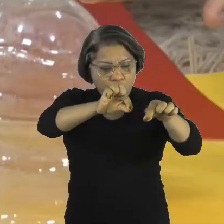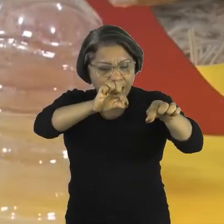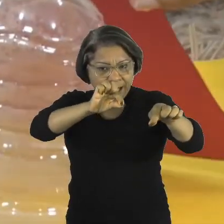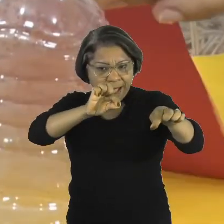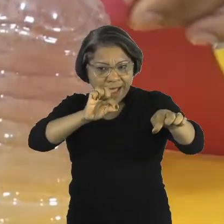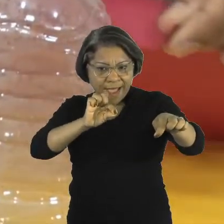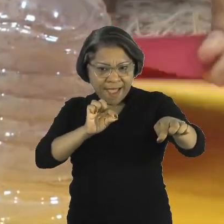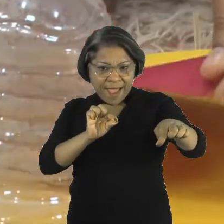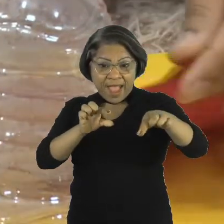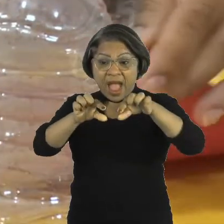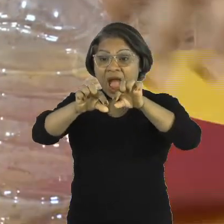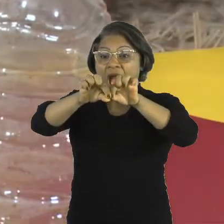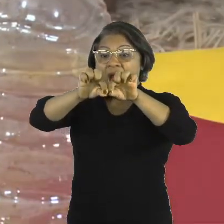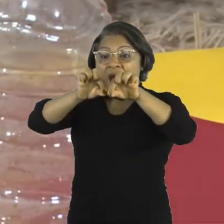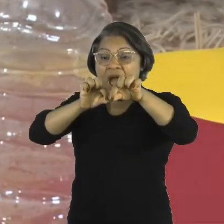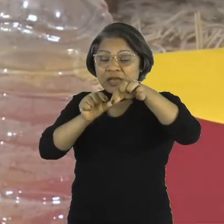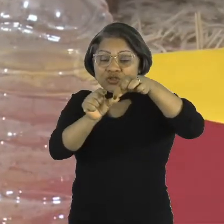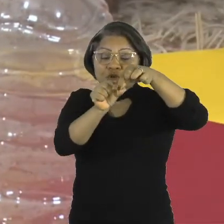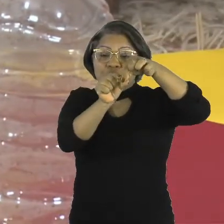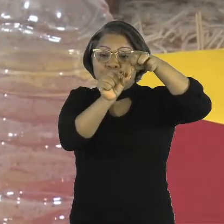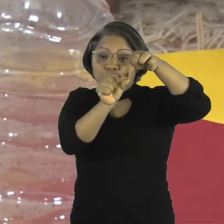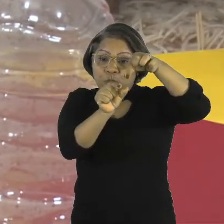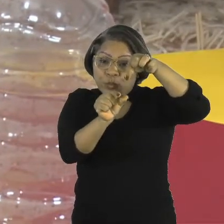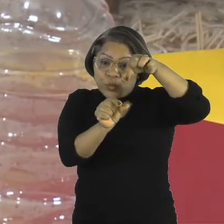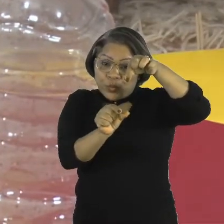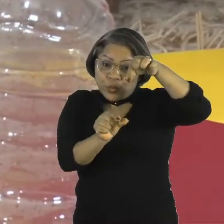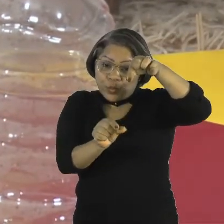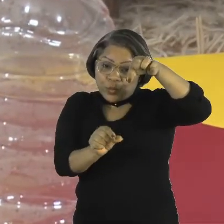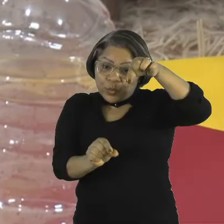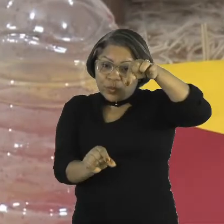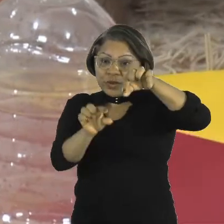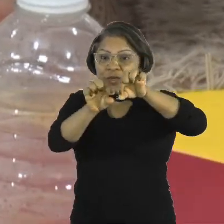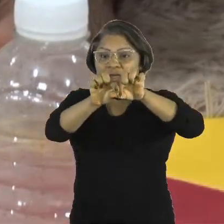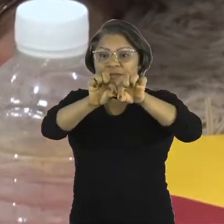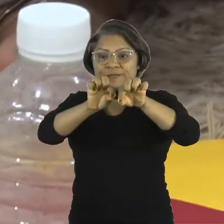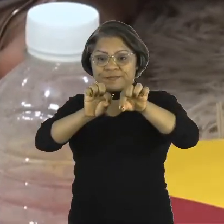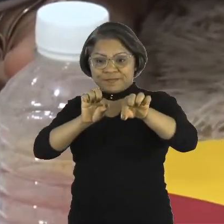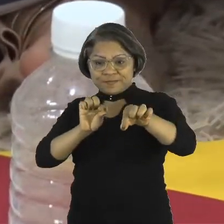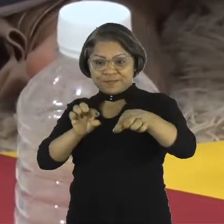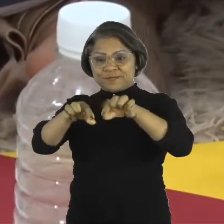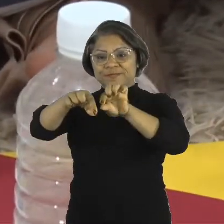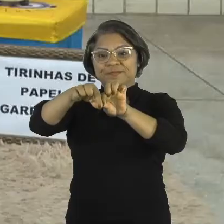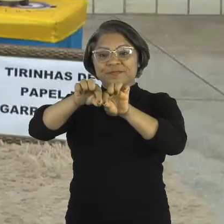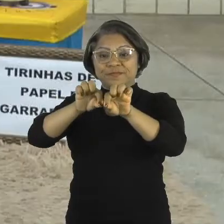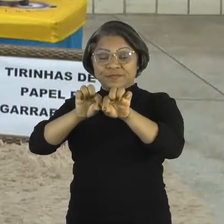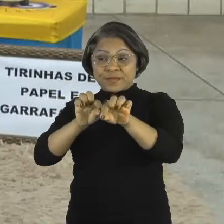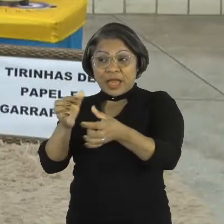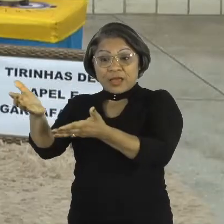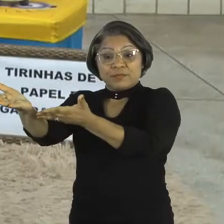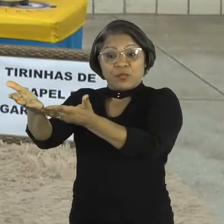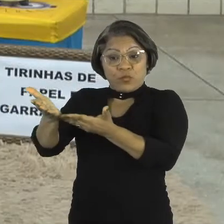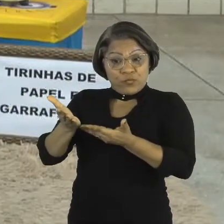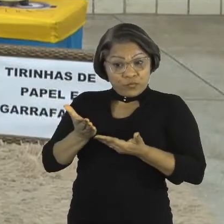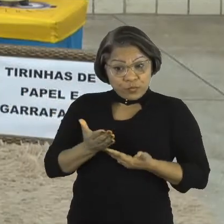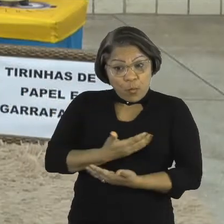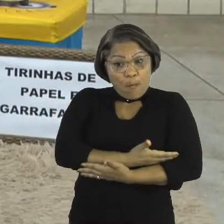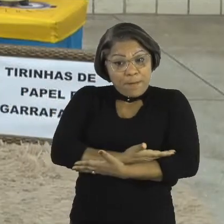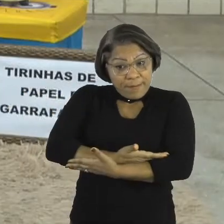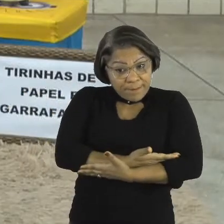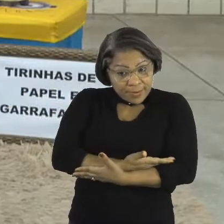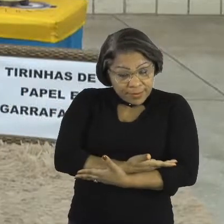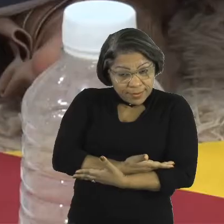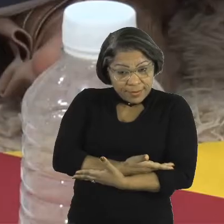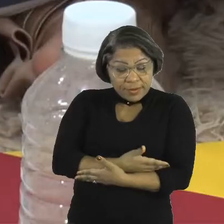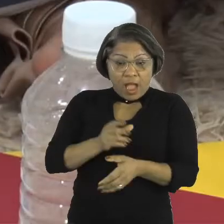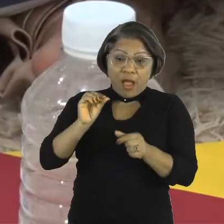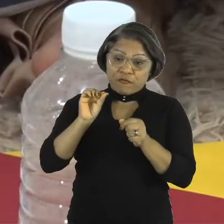as tirinhas. Olha, e você pode estar convidando o bebê a estar fazendo